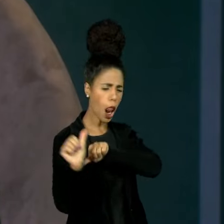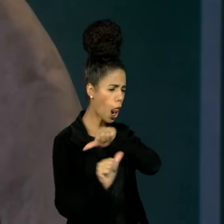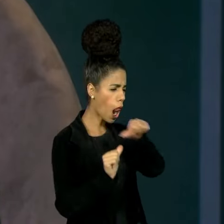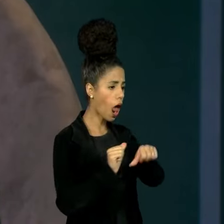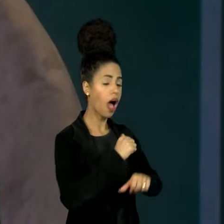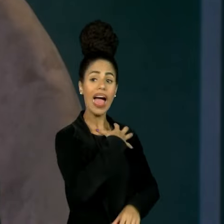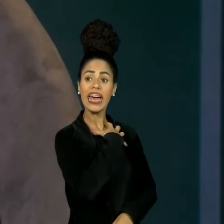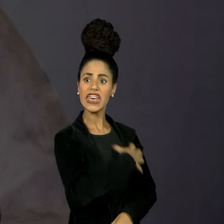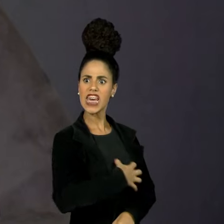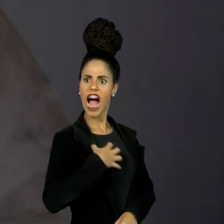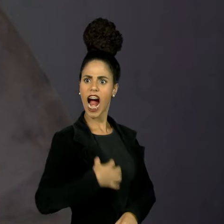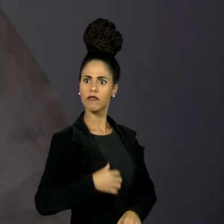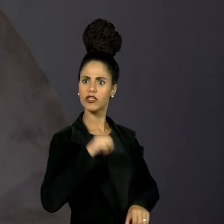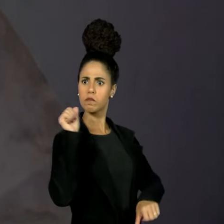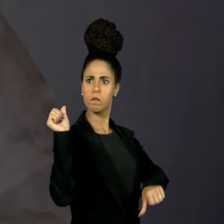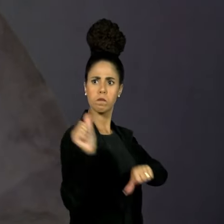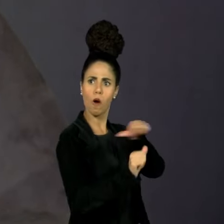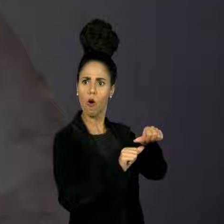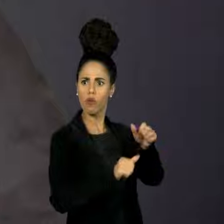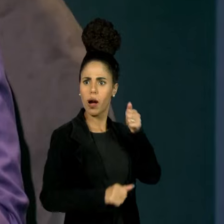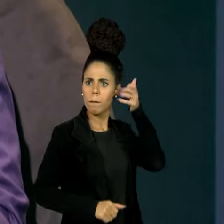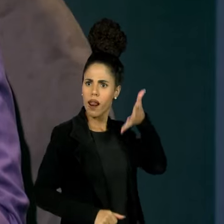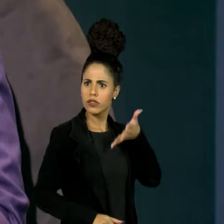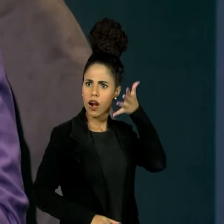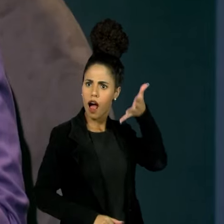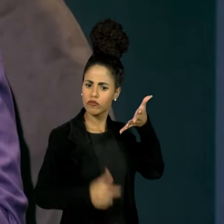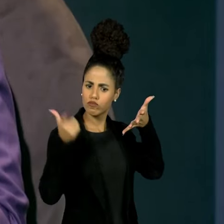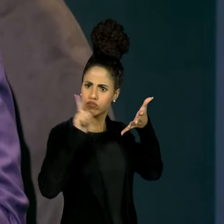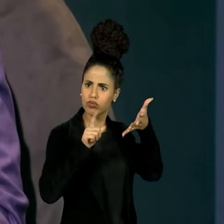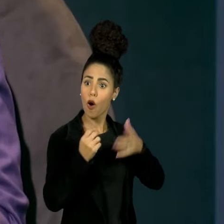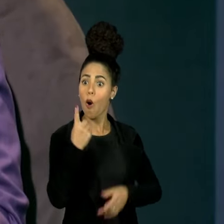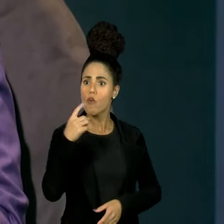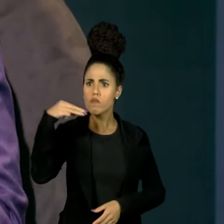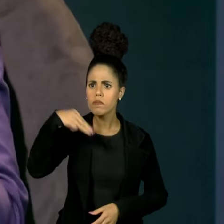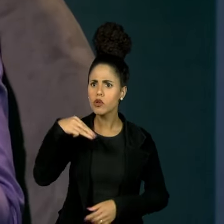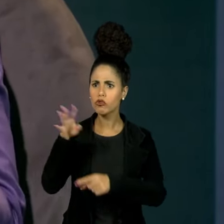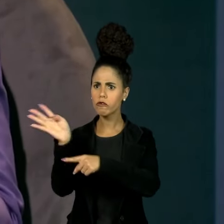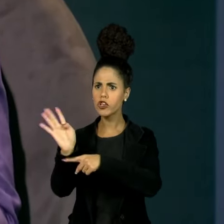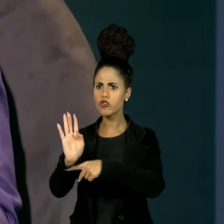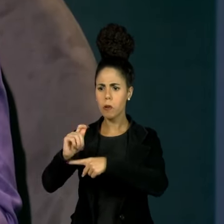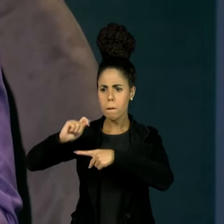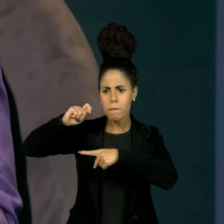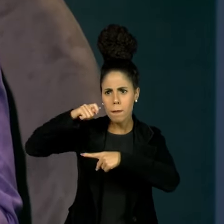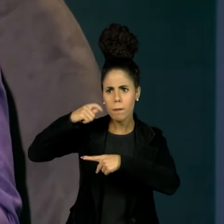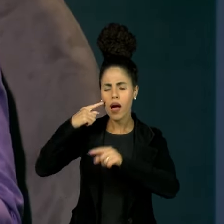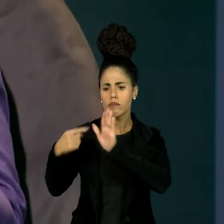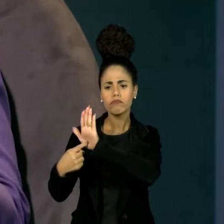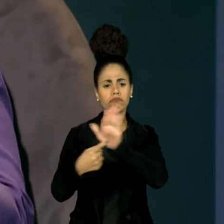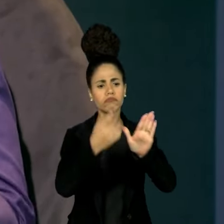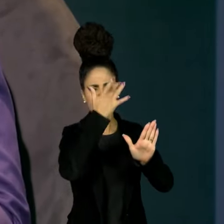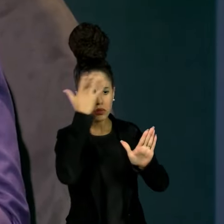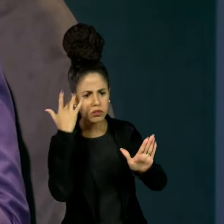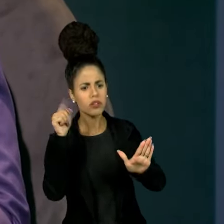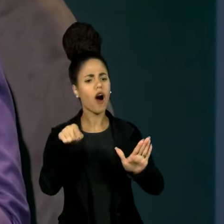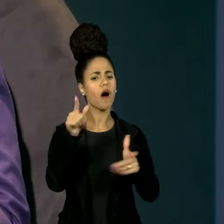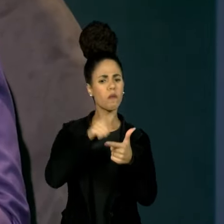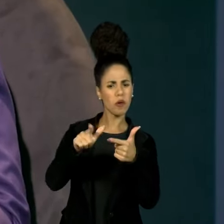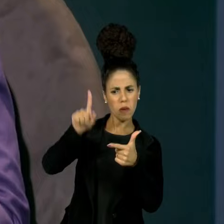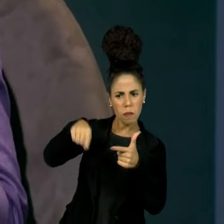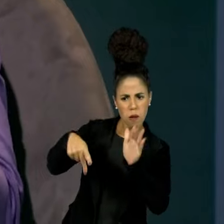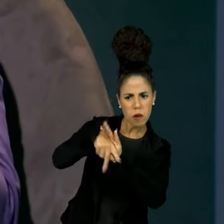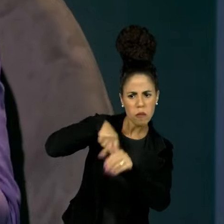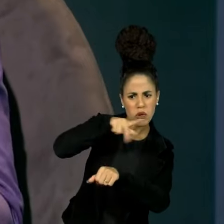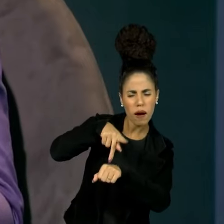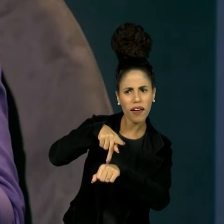que maravilha. Então ele fez um vídeo de 1 minuto que viralizou, mostrando para as pessoas que a crise não estava no país,